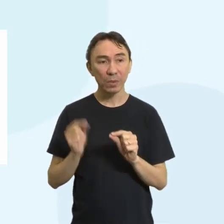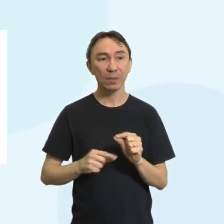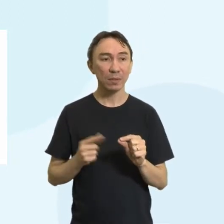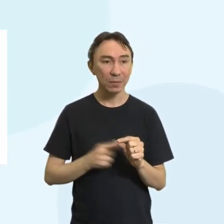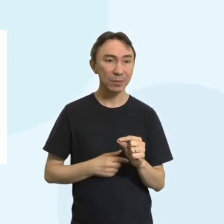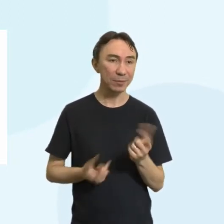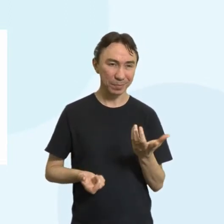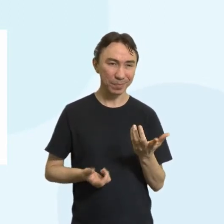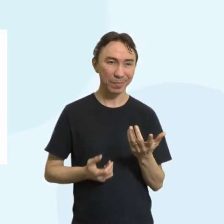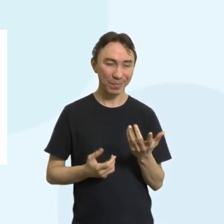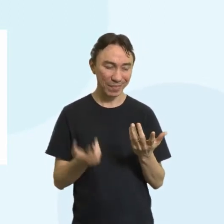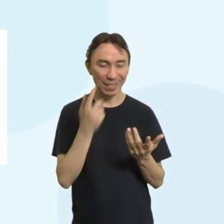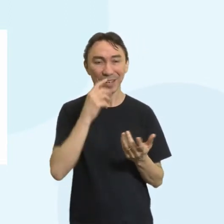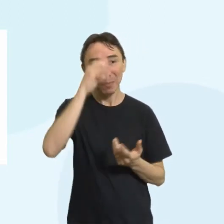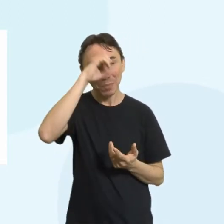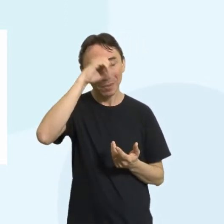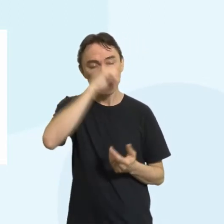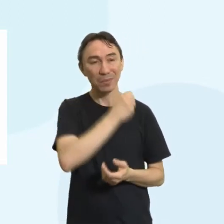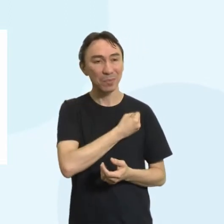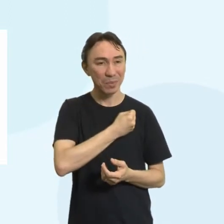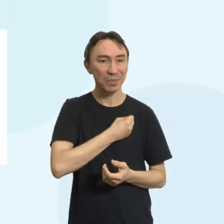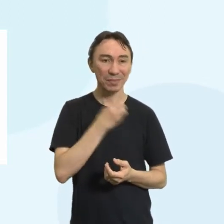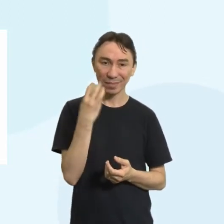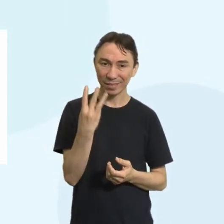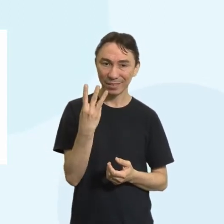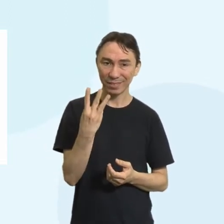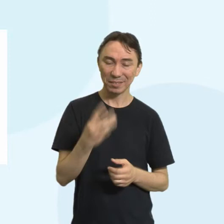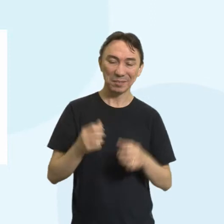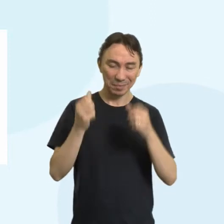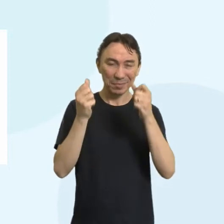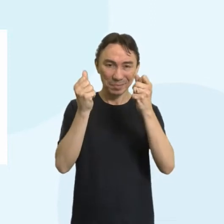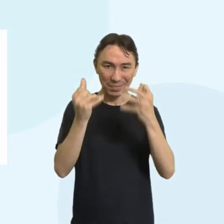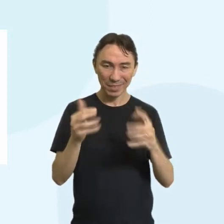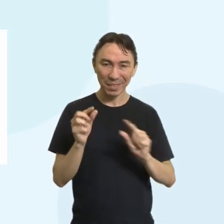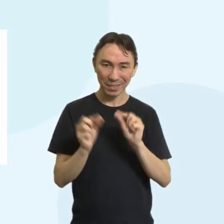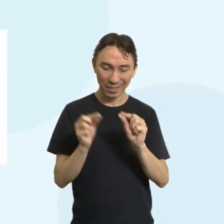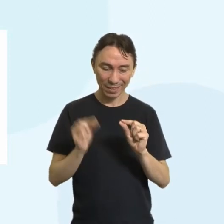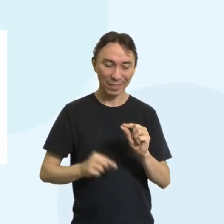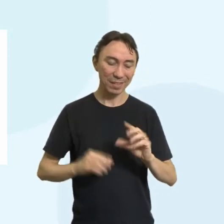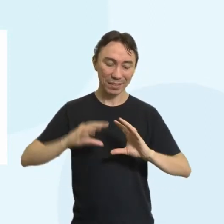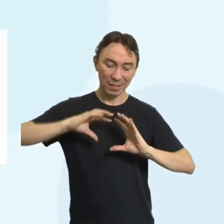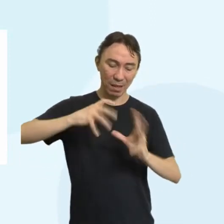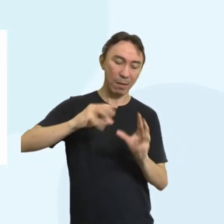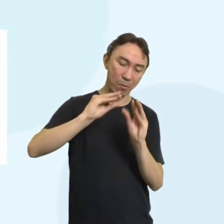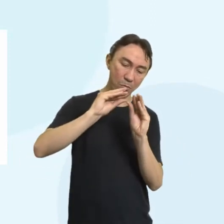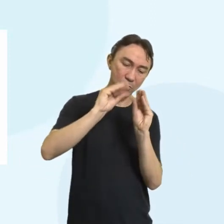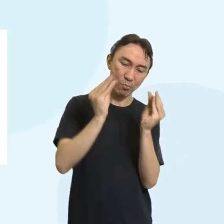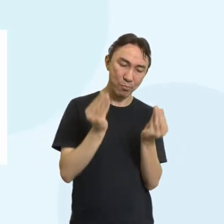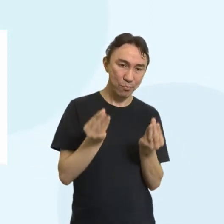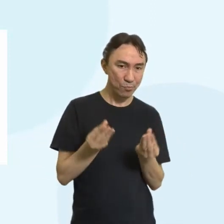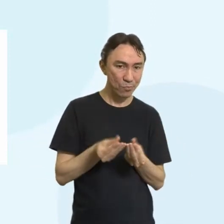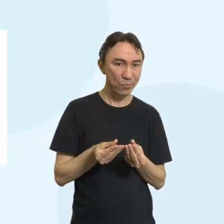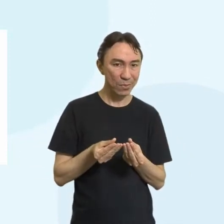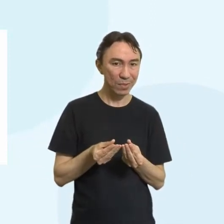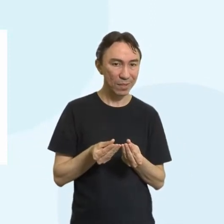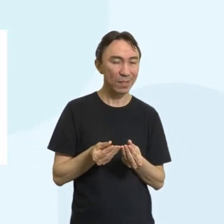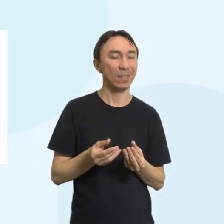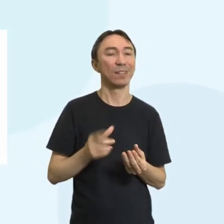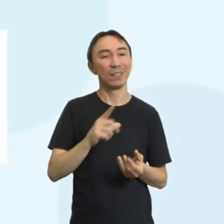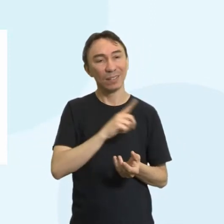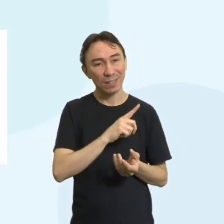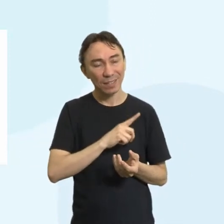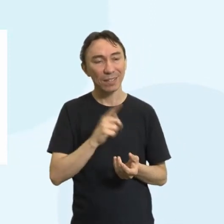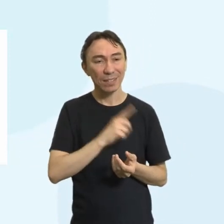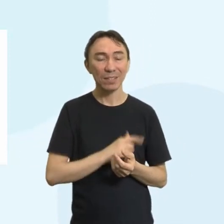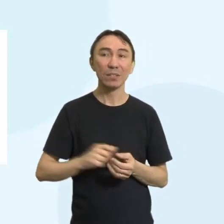que fala sobre a camada de ozônio. Se vocês olharem, as situações dessa atividade são voltadas para o estudo da ação dos raios solares